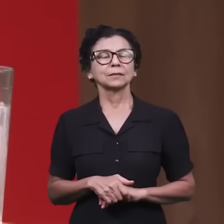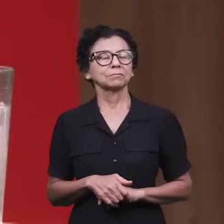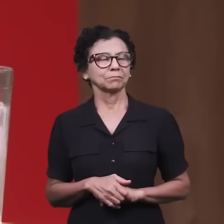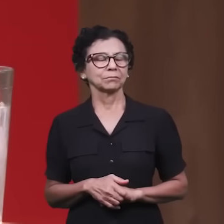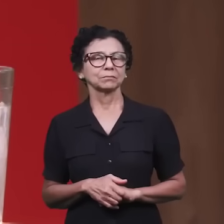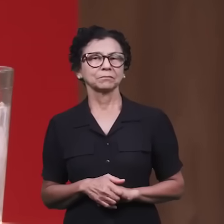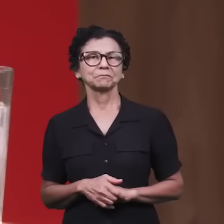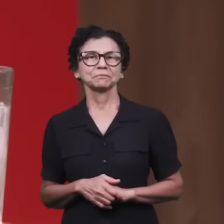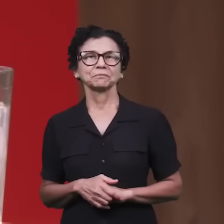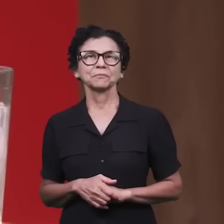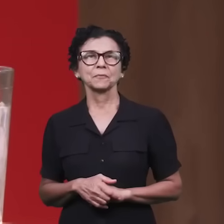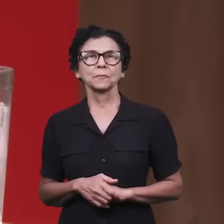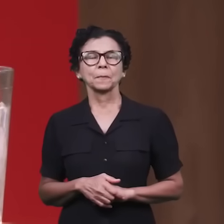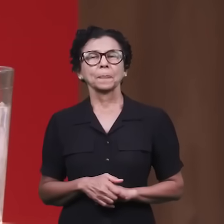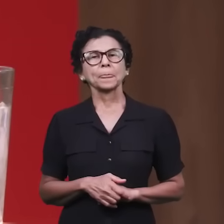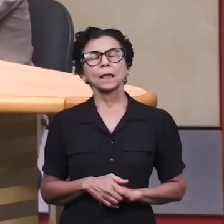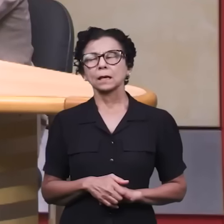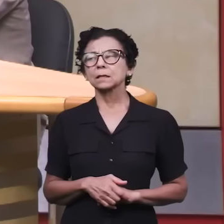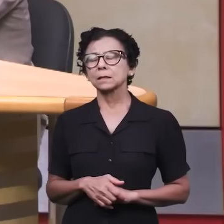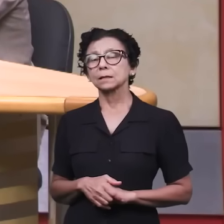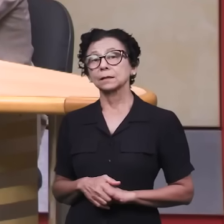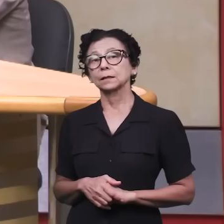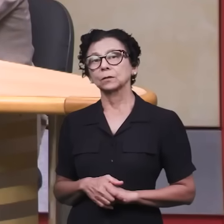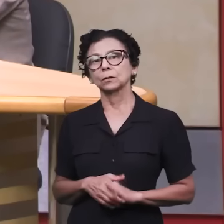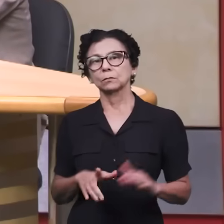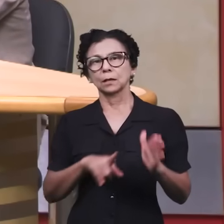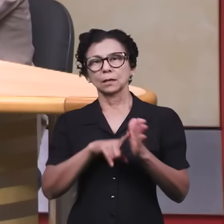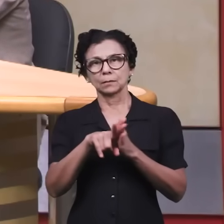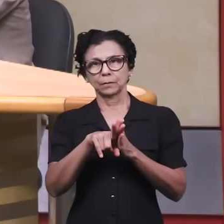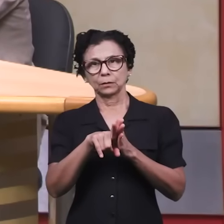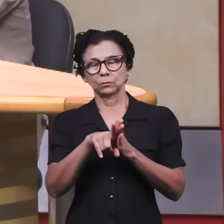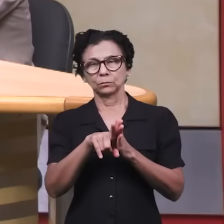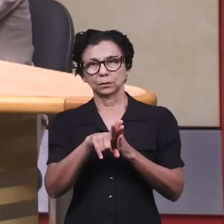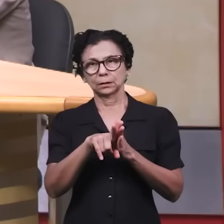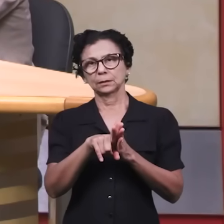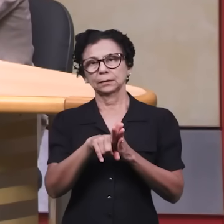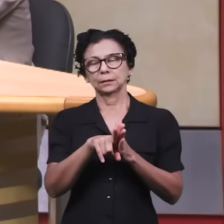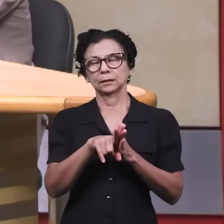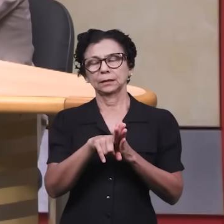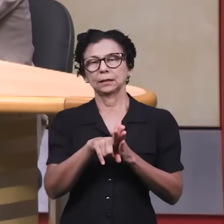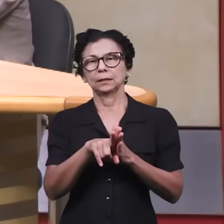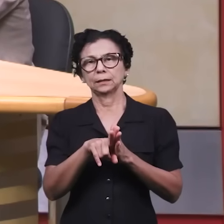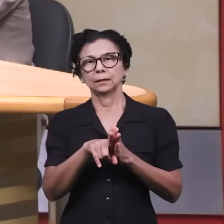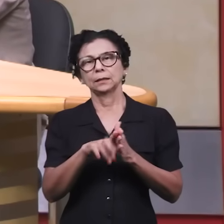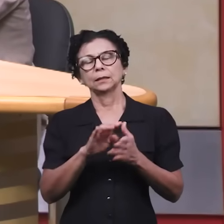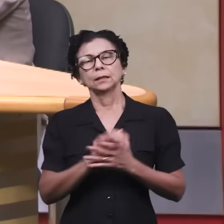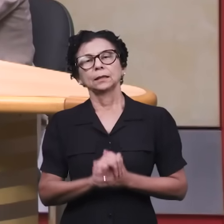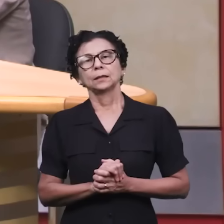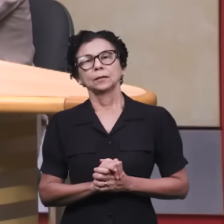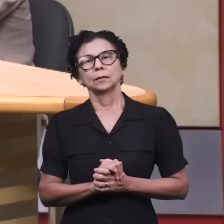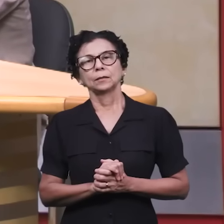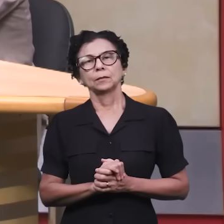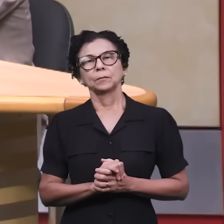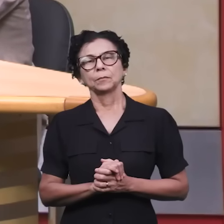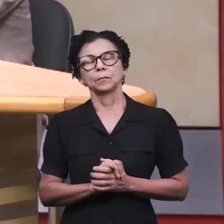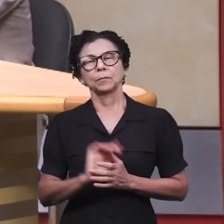para toda a igreja, né? Sim, normalmente quando as perguntas são distribuídas, né, para a escola bíblica seguinte, o